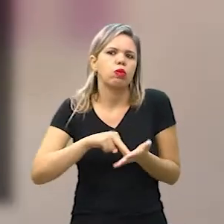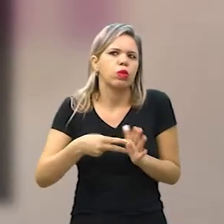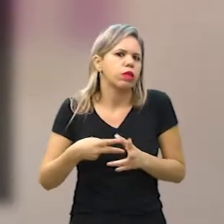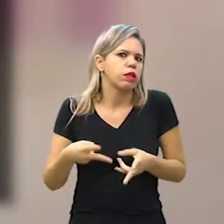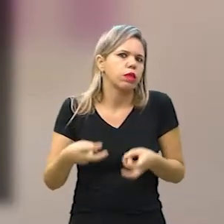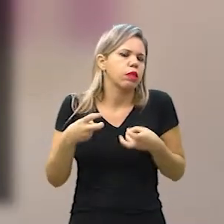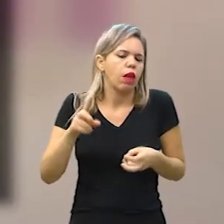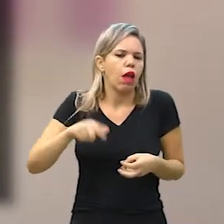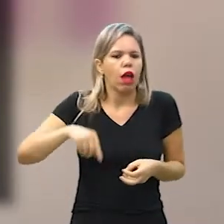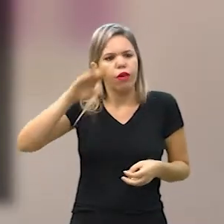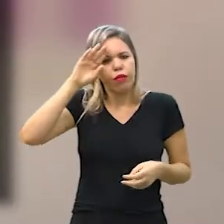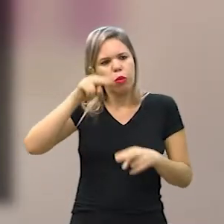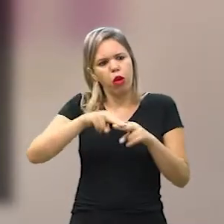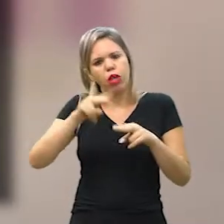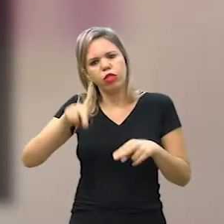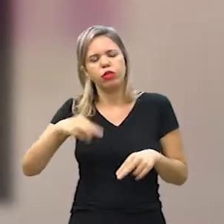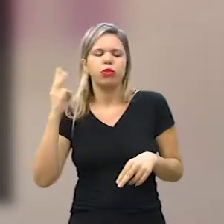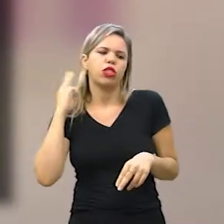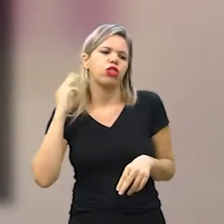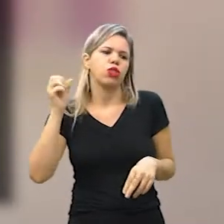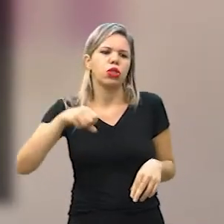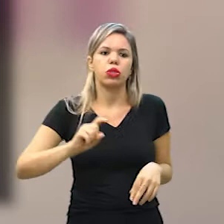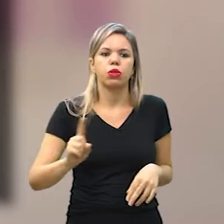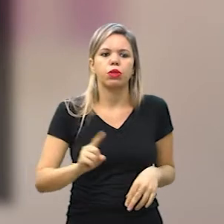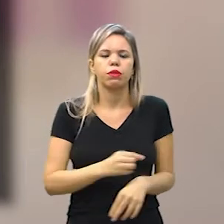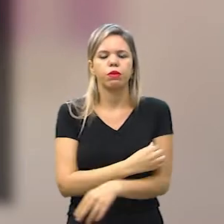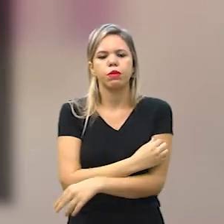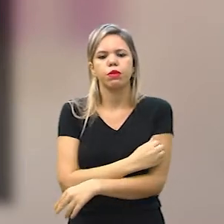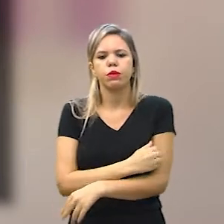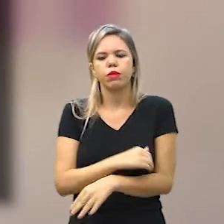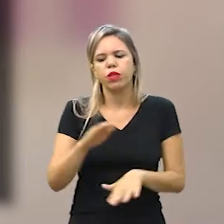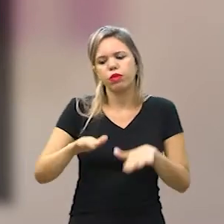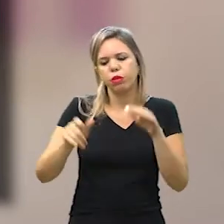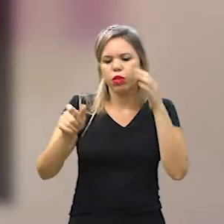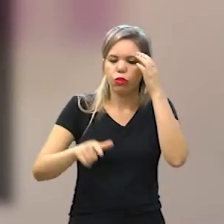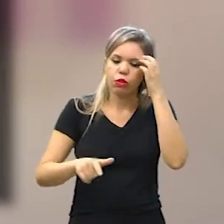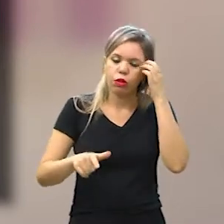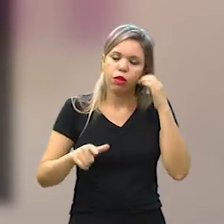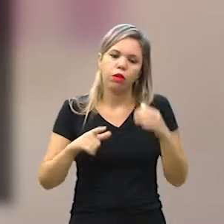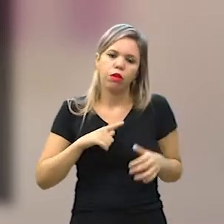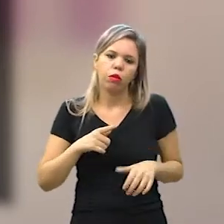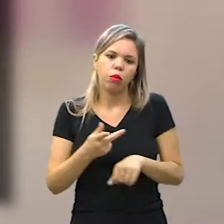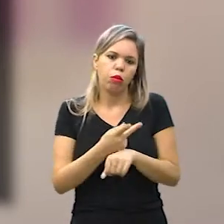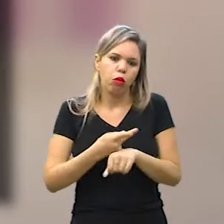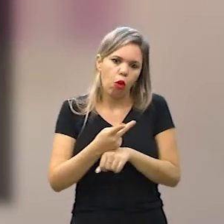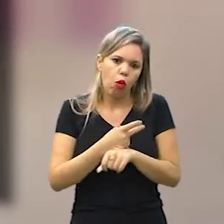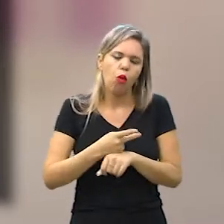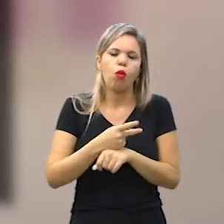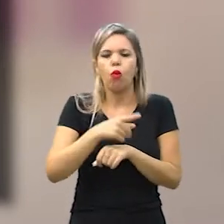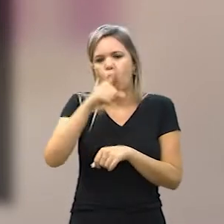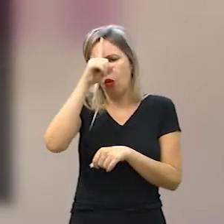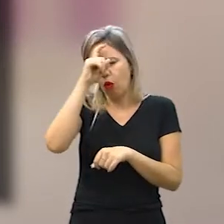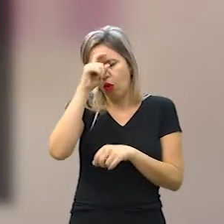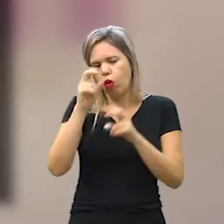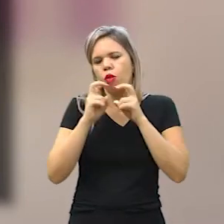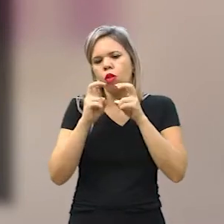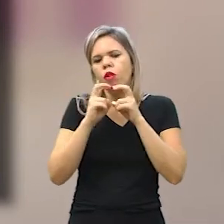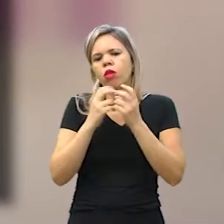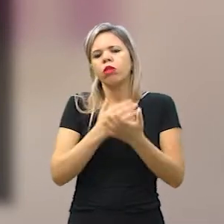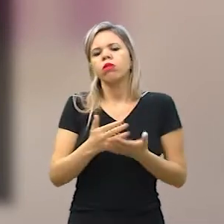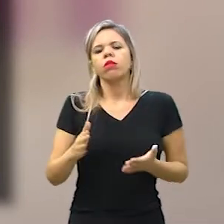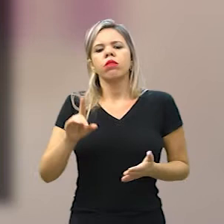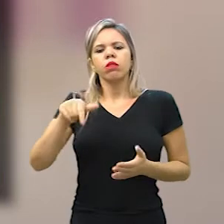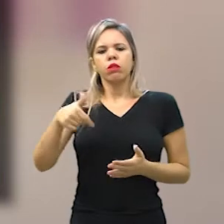muito bem se essa febre é por meningite ou não, né? Então, às vezes, o paciente procura o pronto-socorro logo de